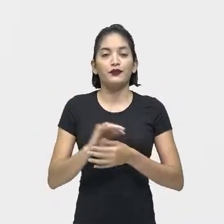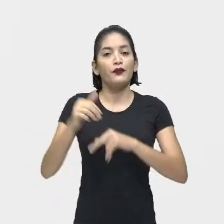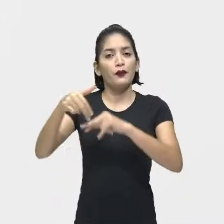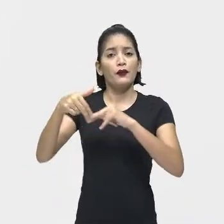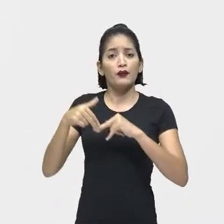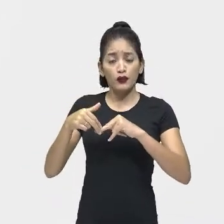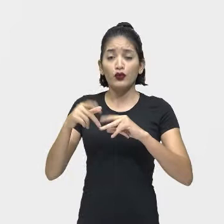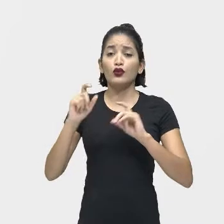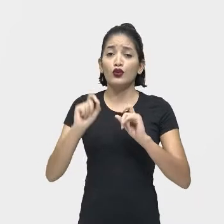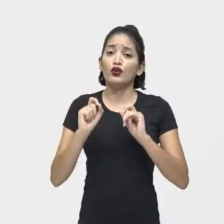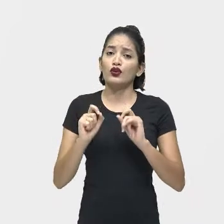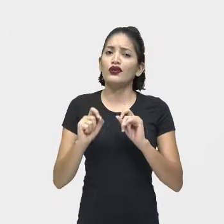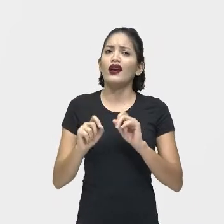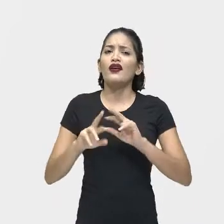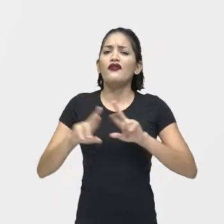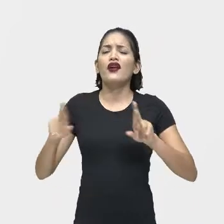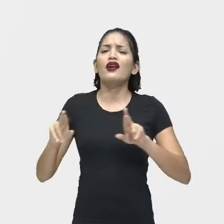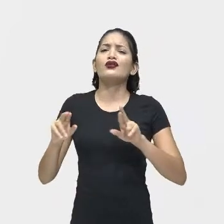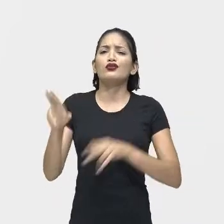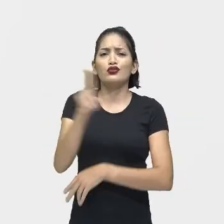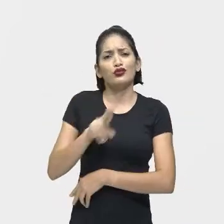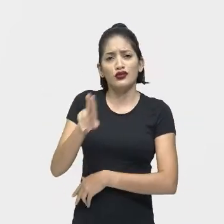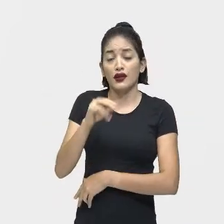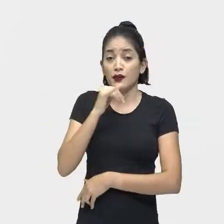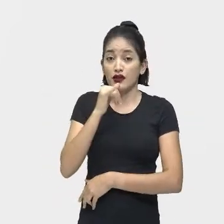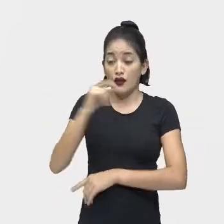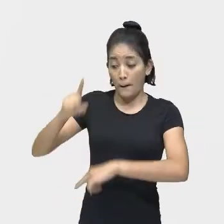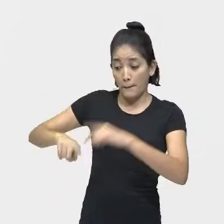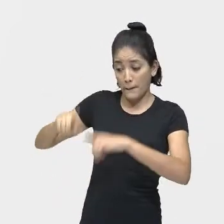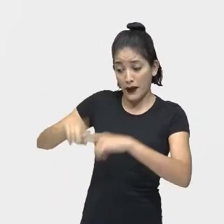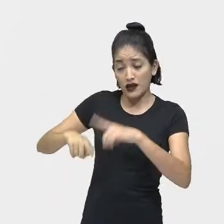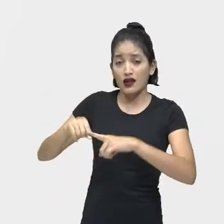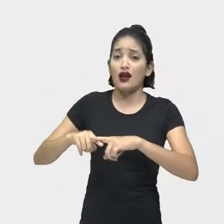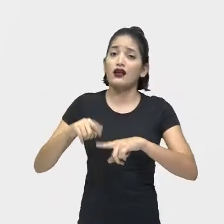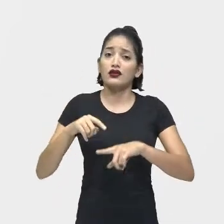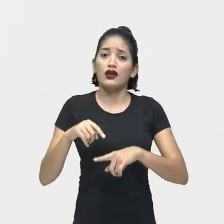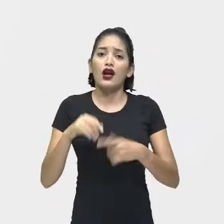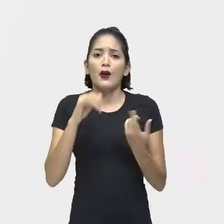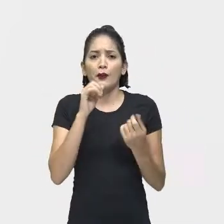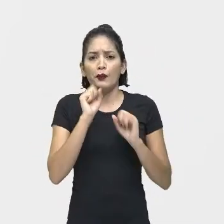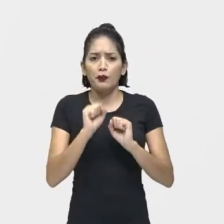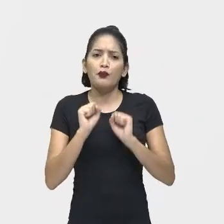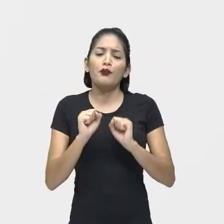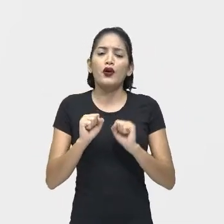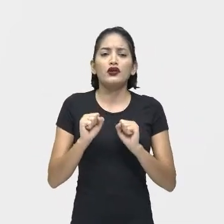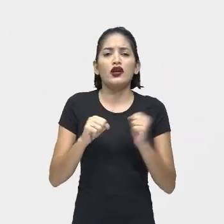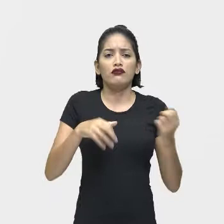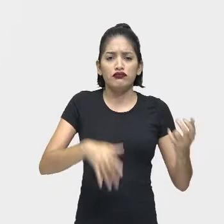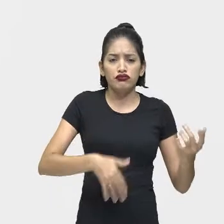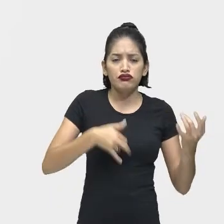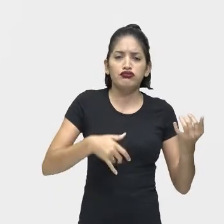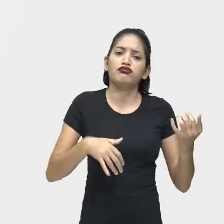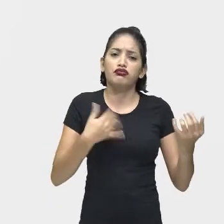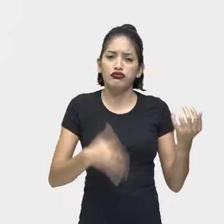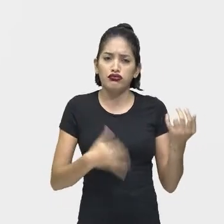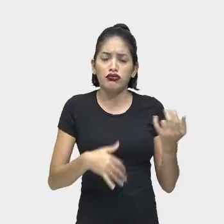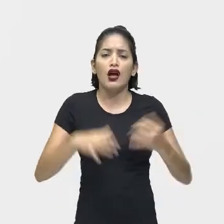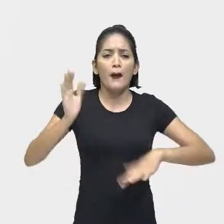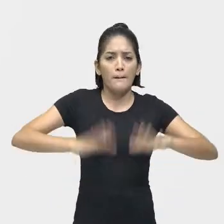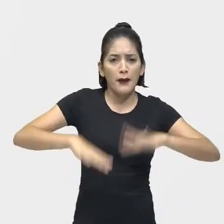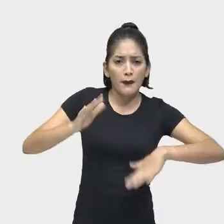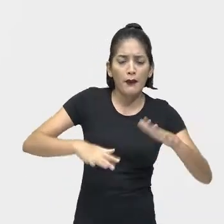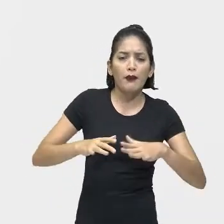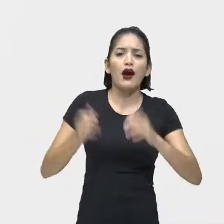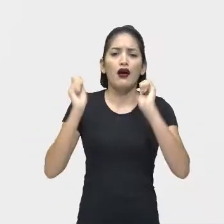isso são tocados de formas diferentes. Os instrumentos podem ser dedilhados, percutidos, sacudidos, soprados ou produzidos